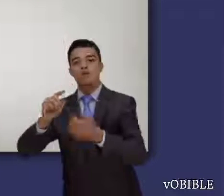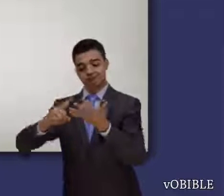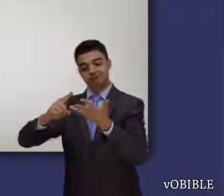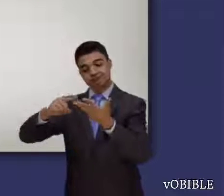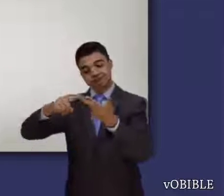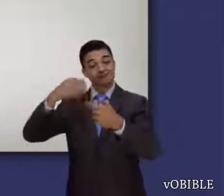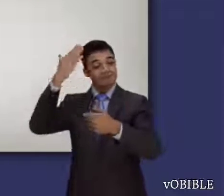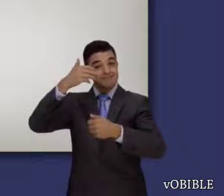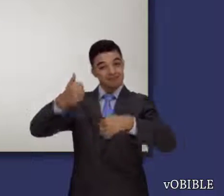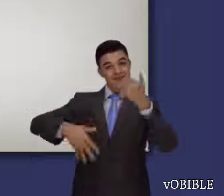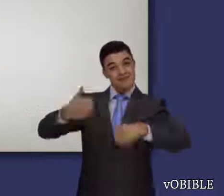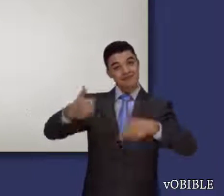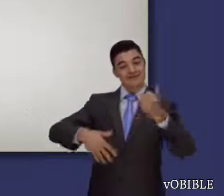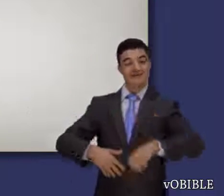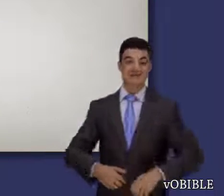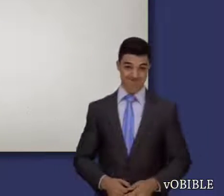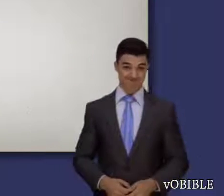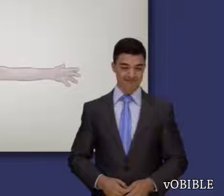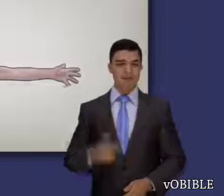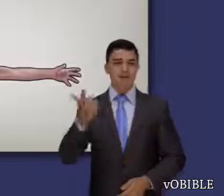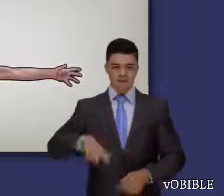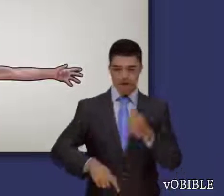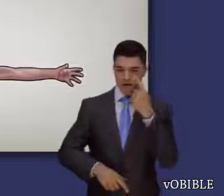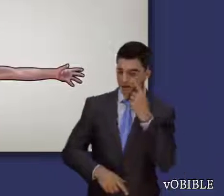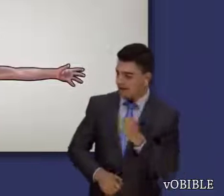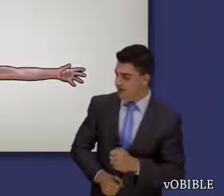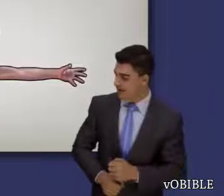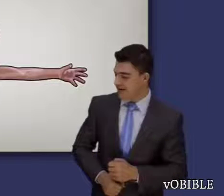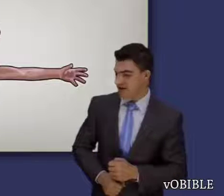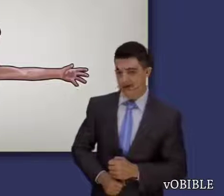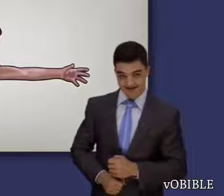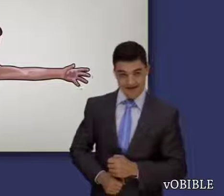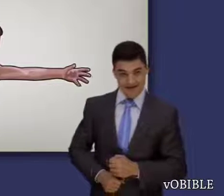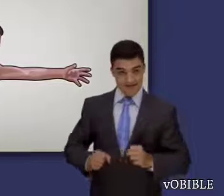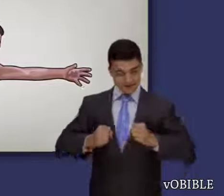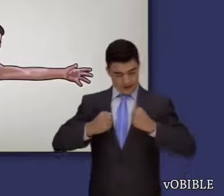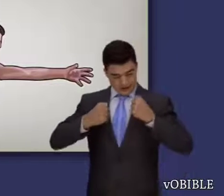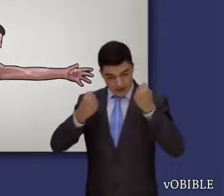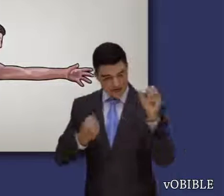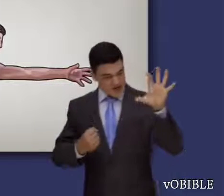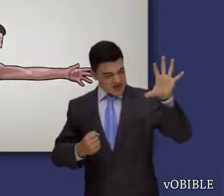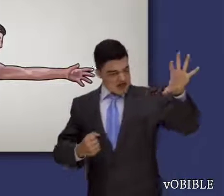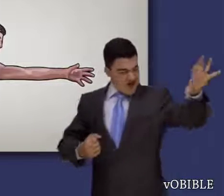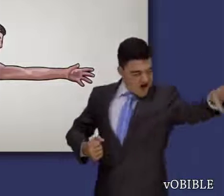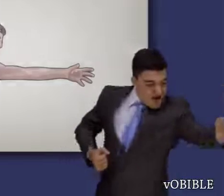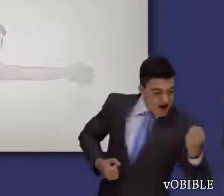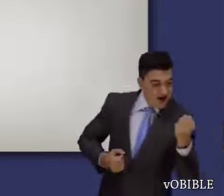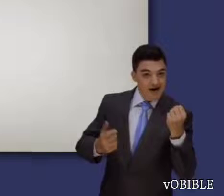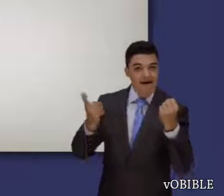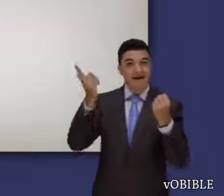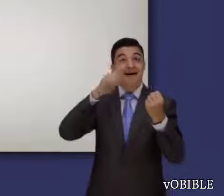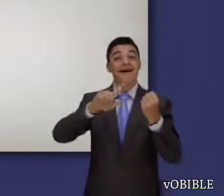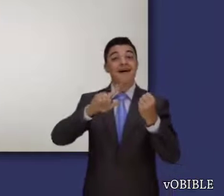Você sabia? O verbo grego traduzido se esforçando passa a ideia de alguém que estica bem o braço para alcançar